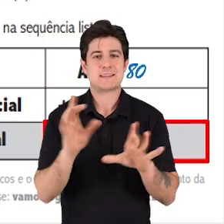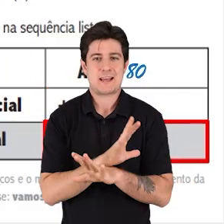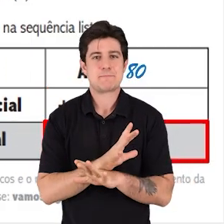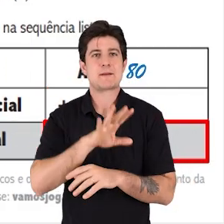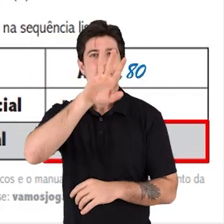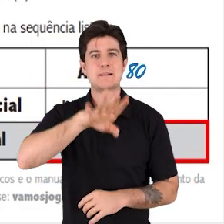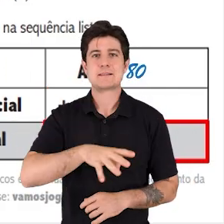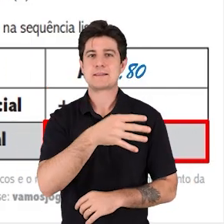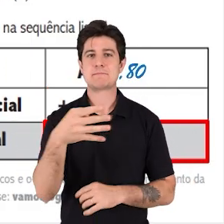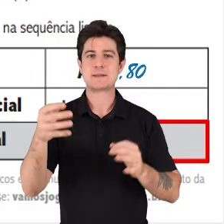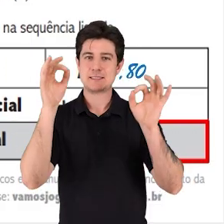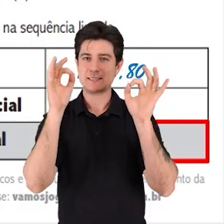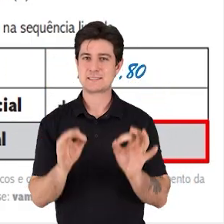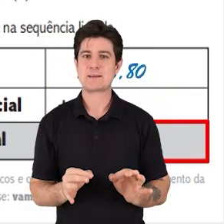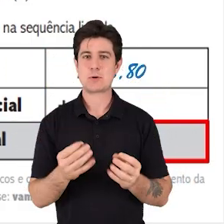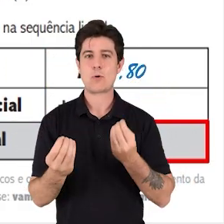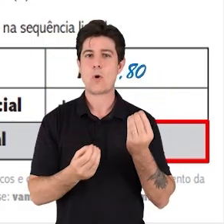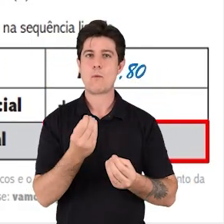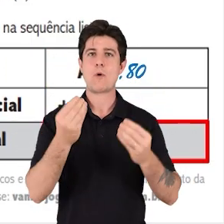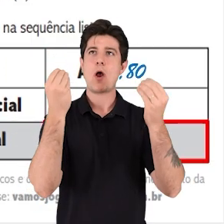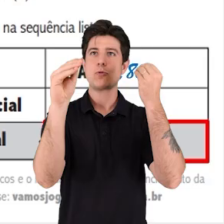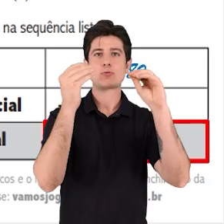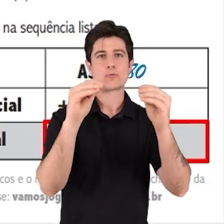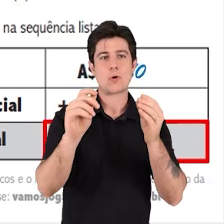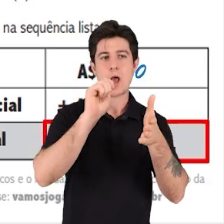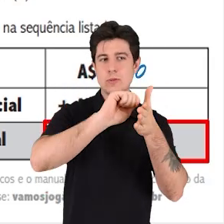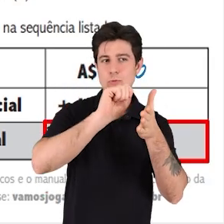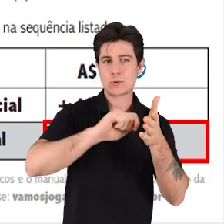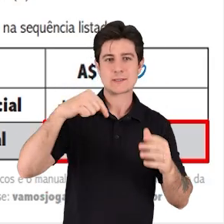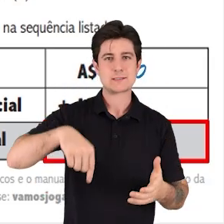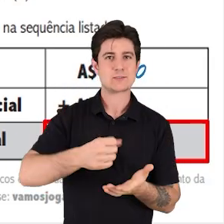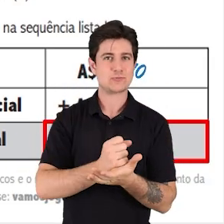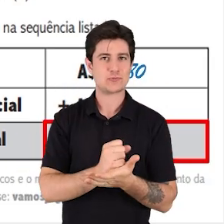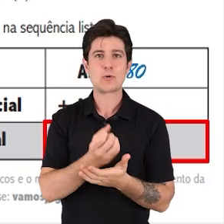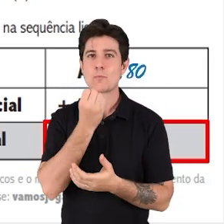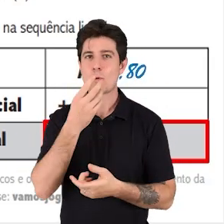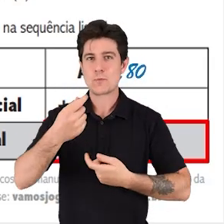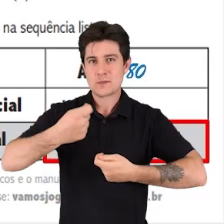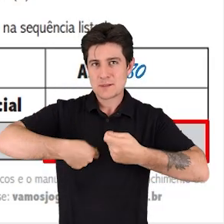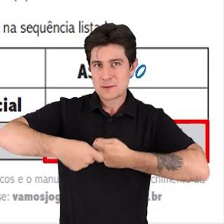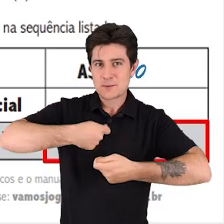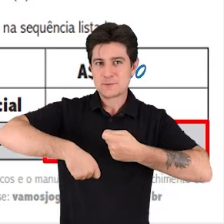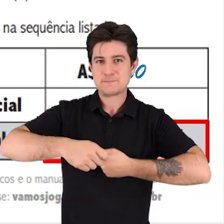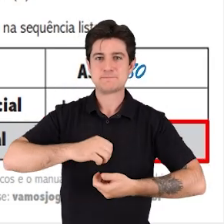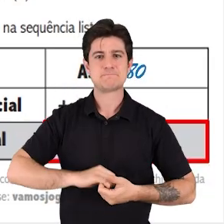E assim finalizamos o preenchimento completo e devido de toda a tabela de anotações do jogo Bons Negócios.